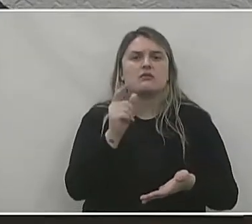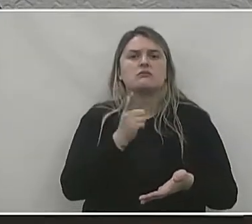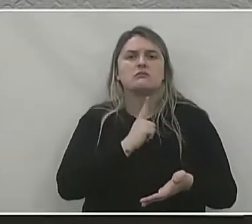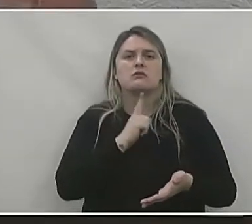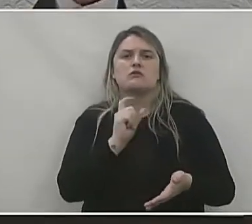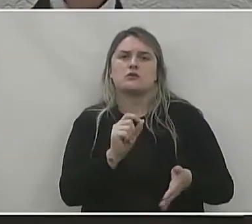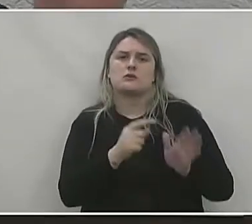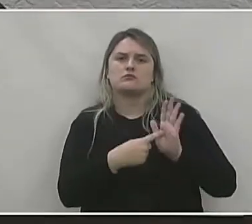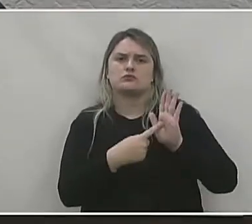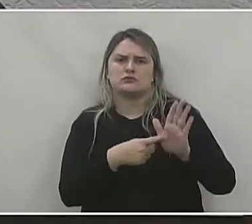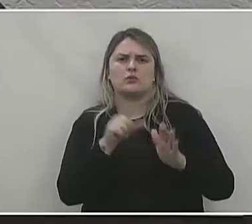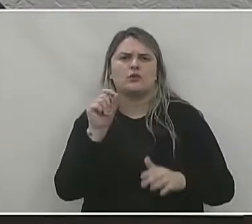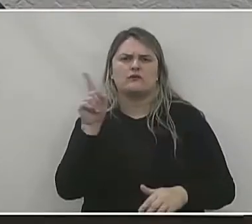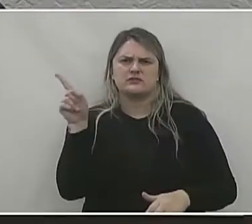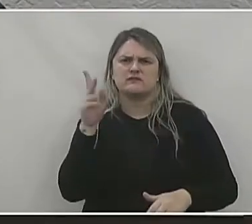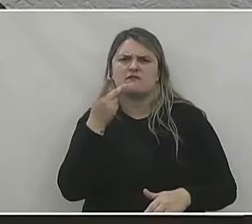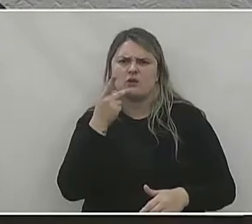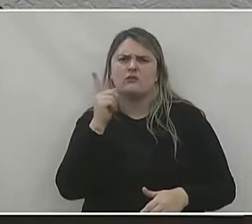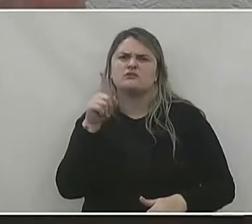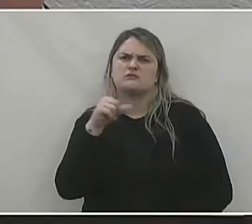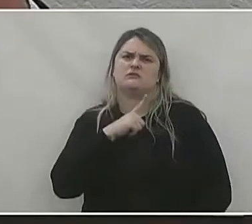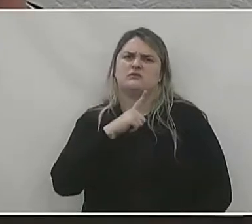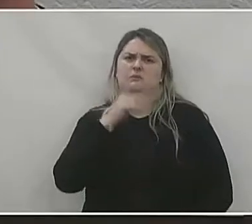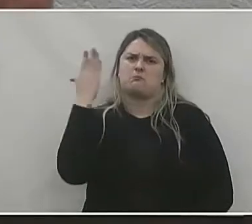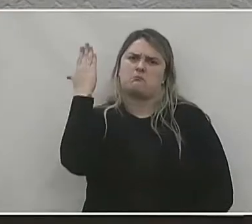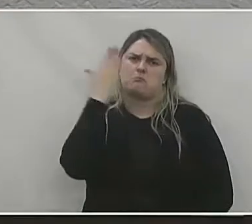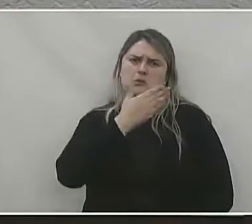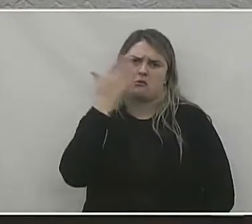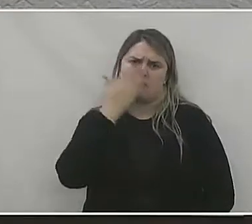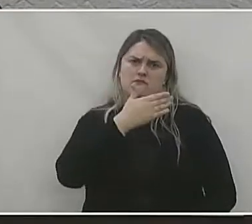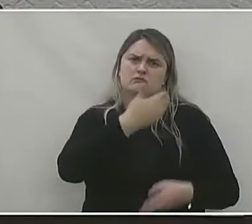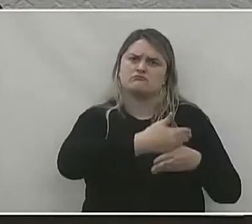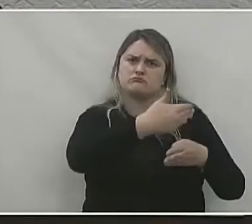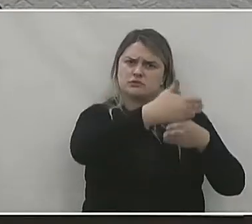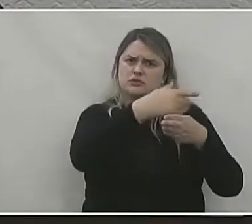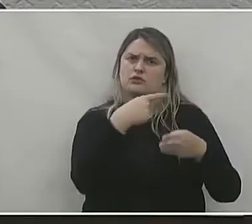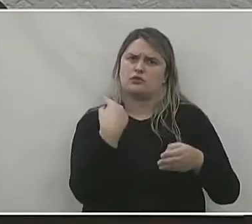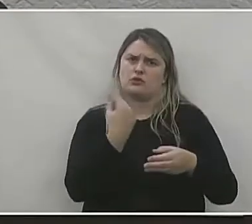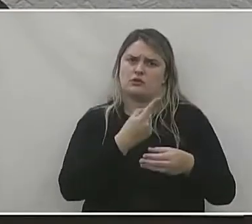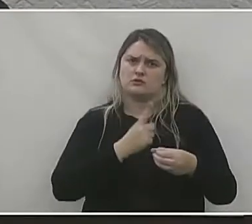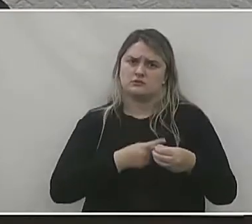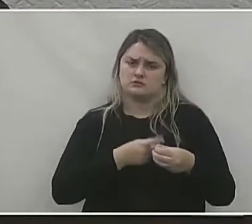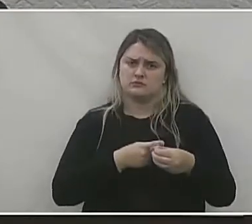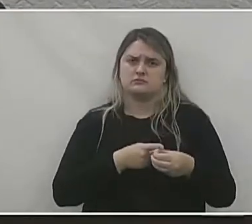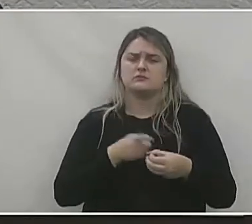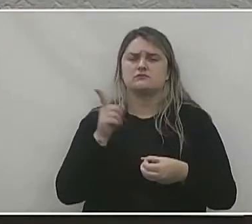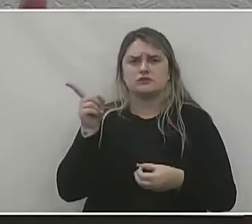que mostrar. E tudo que o senhor falou aí está comprovado nas obras e nas coisas da nossa cidade. Então,